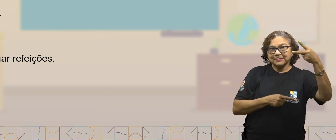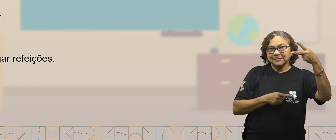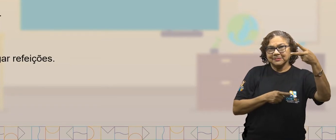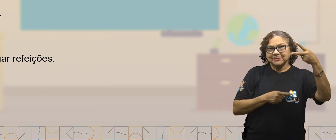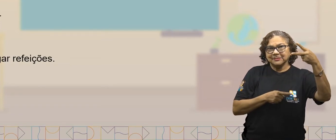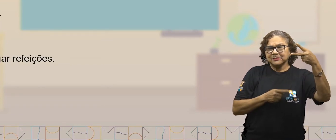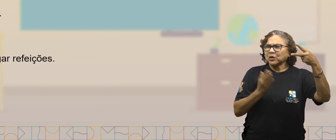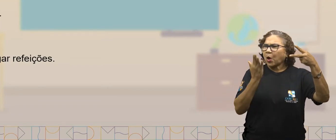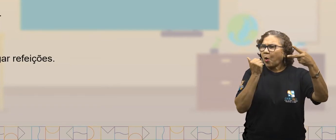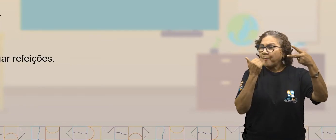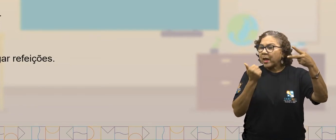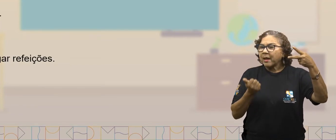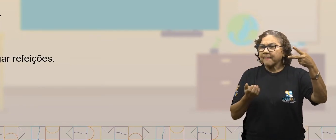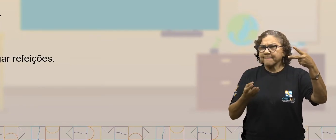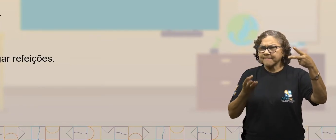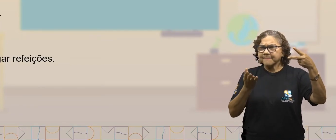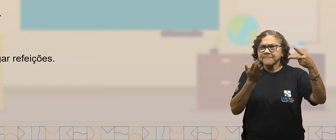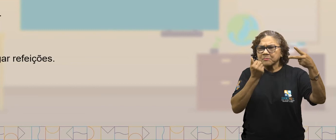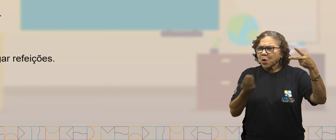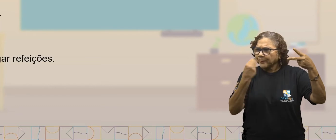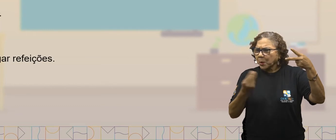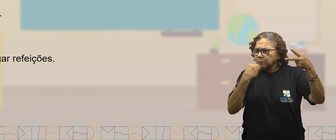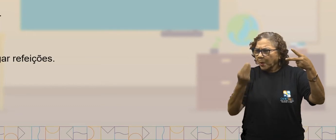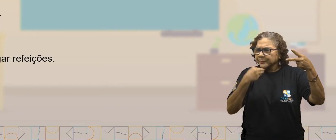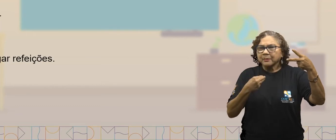sintoma? Verdadeiro ou falso?